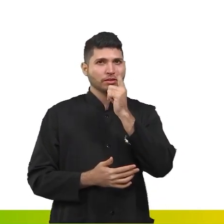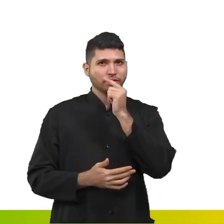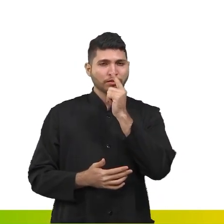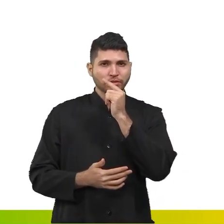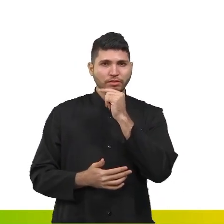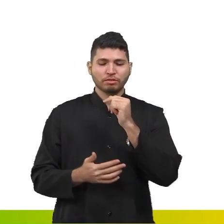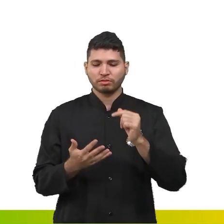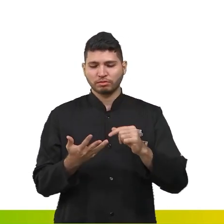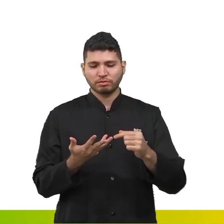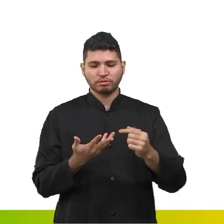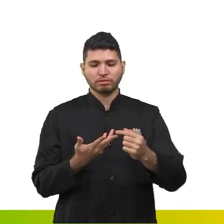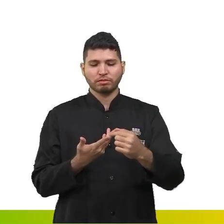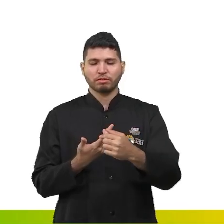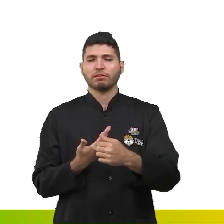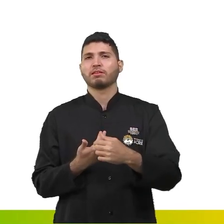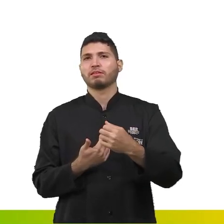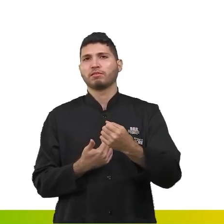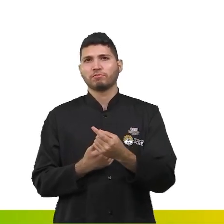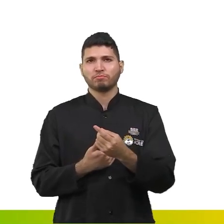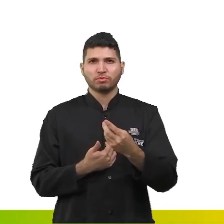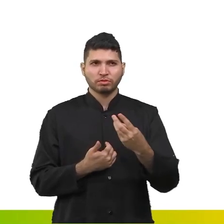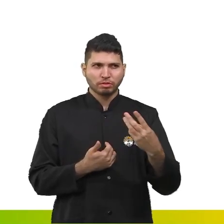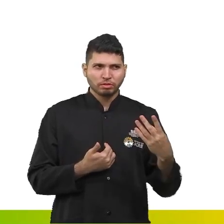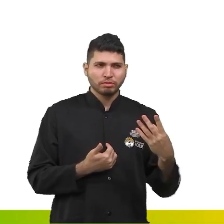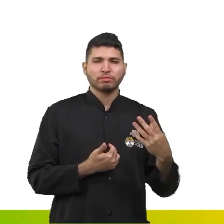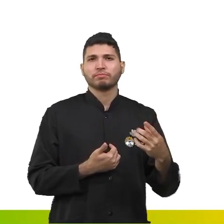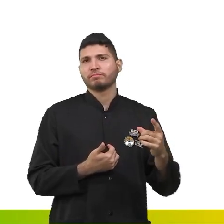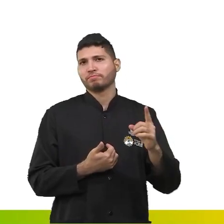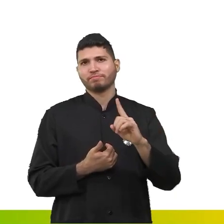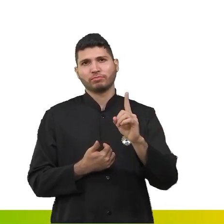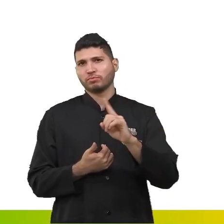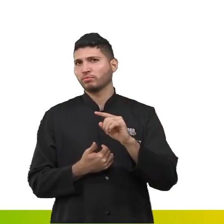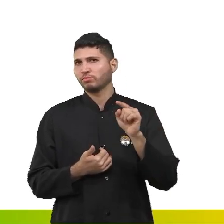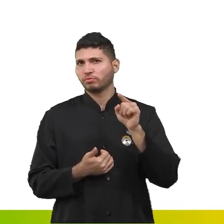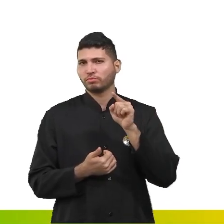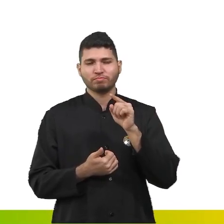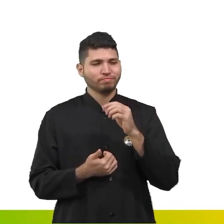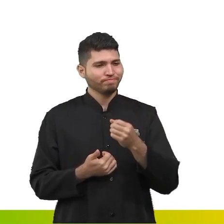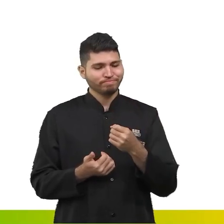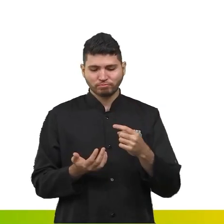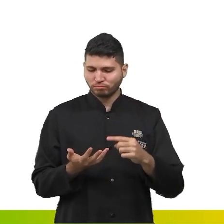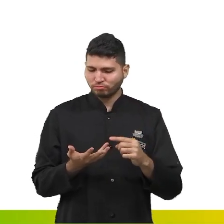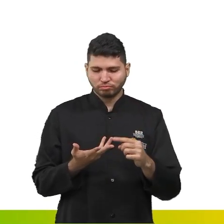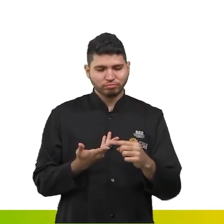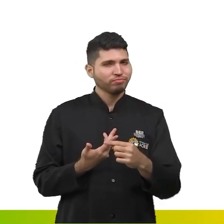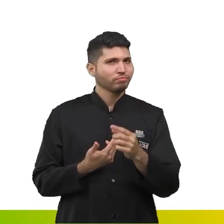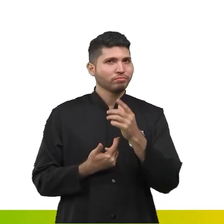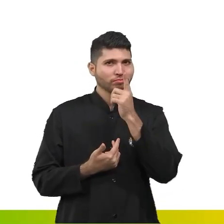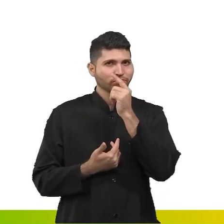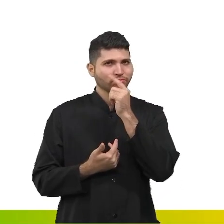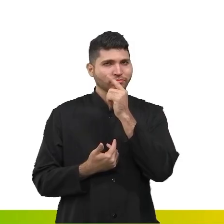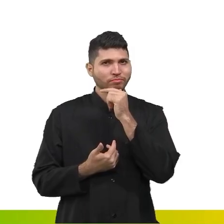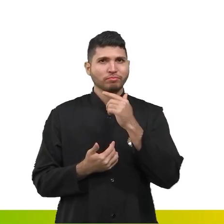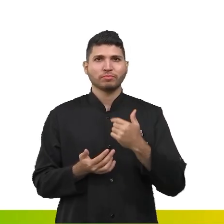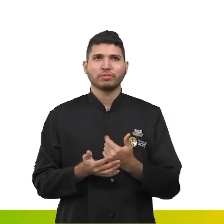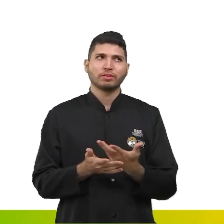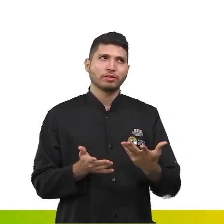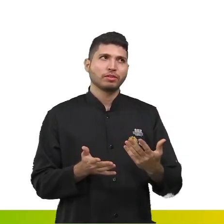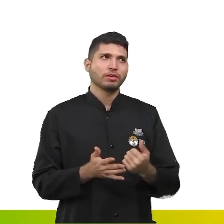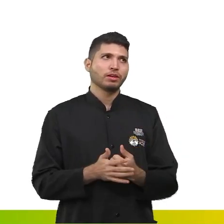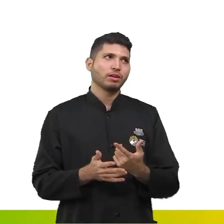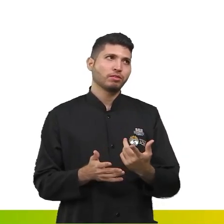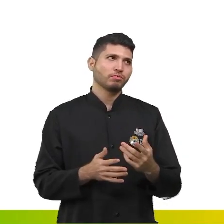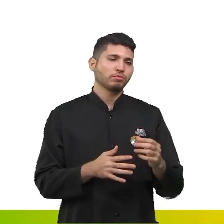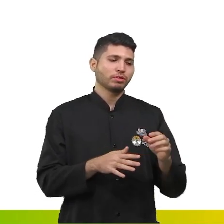como contar. Tem um rio, tem um mar, você não conta a água. Né? Assim, agora os contáveis, por exemplo, carro sim, você tem